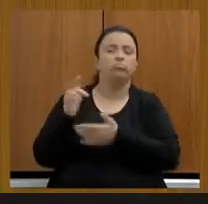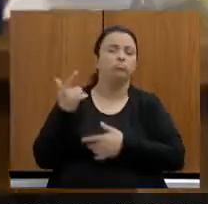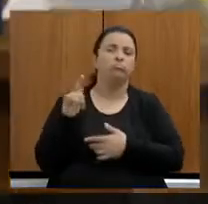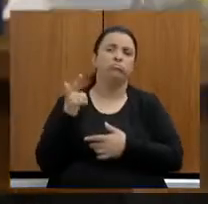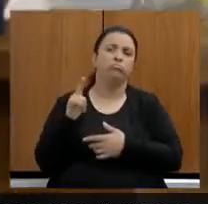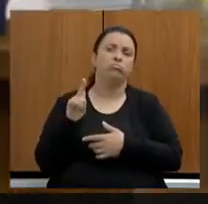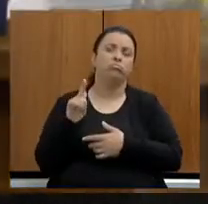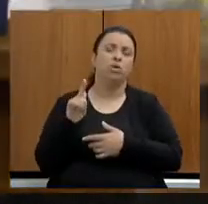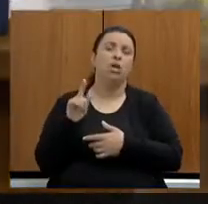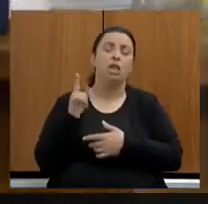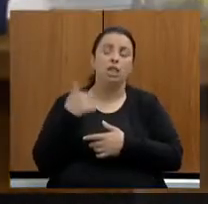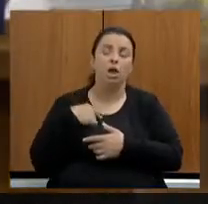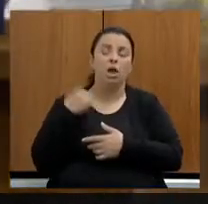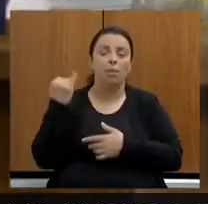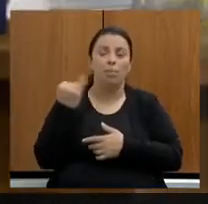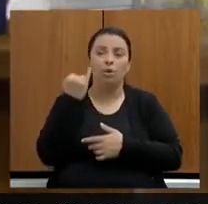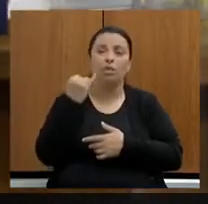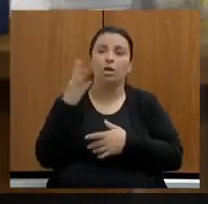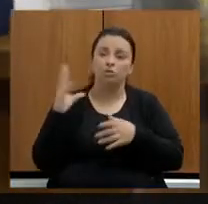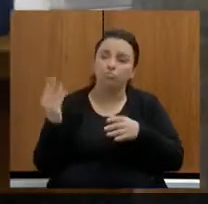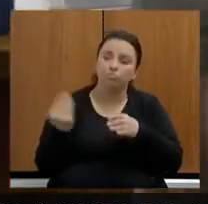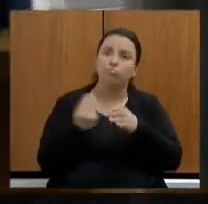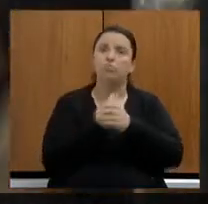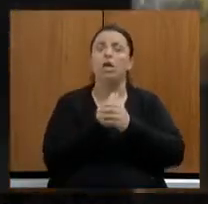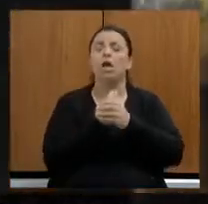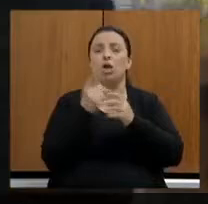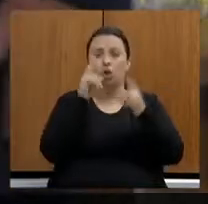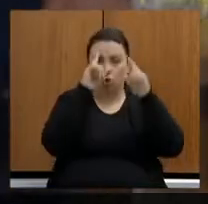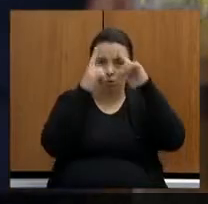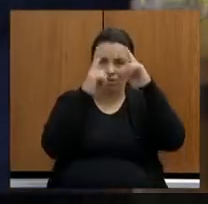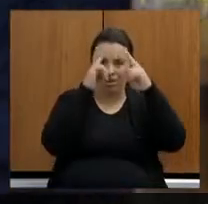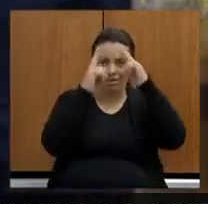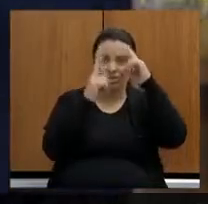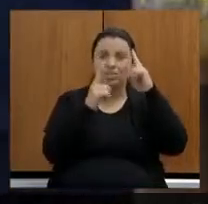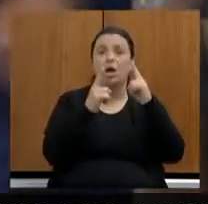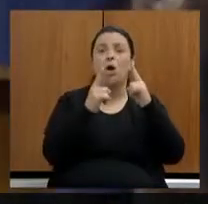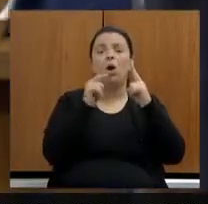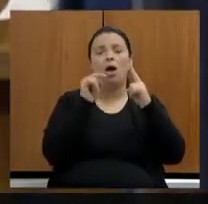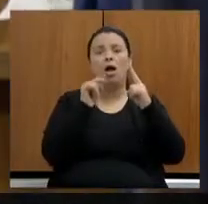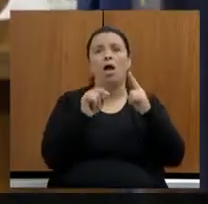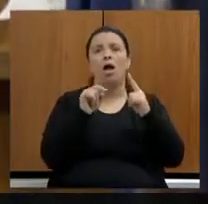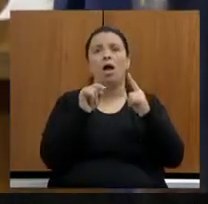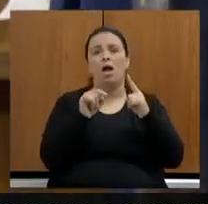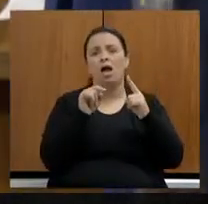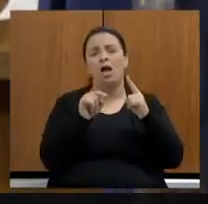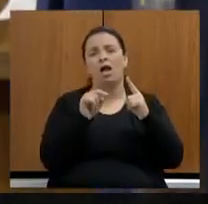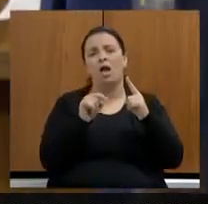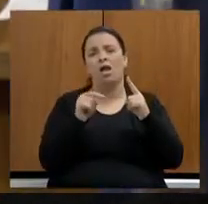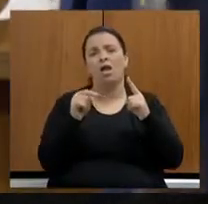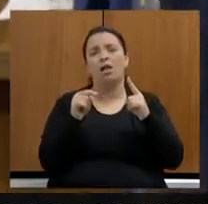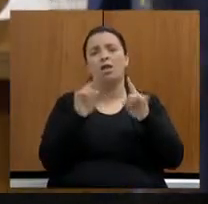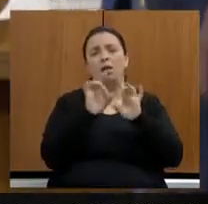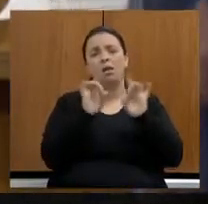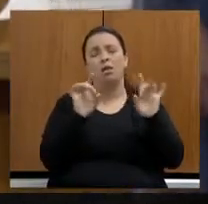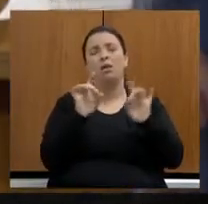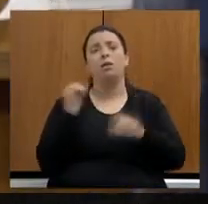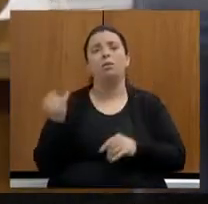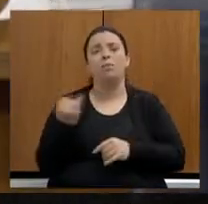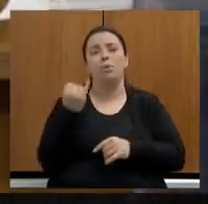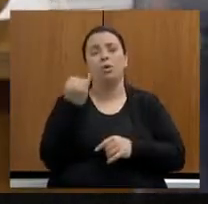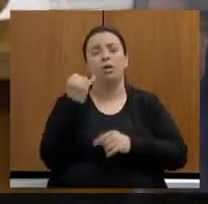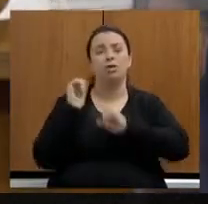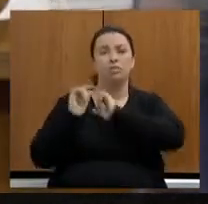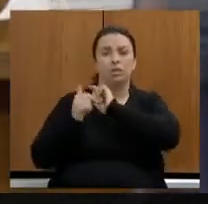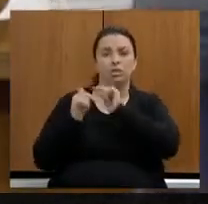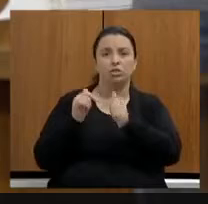agregar inovação a nossa respeitadíssima e fundamento muito importante e